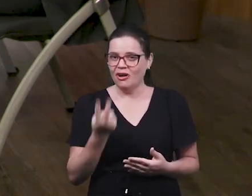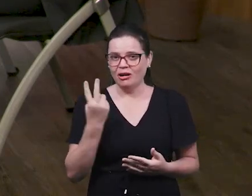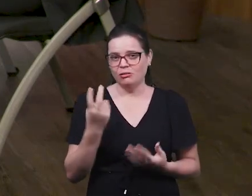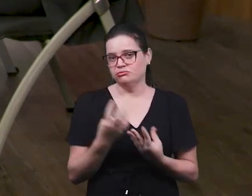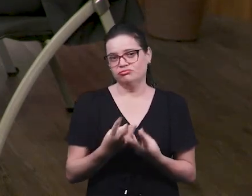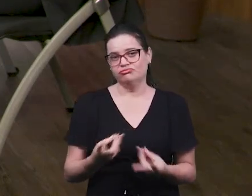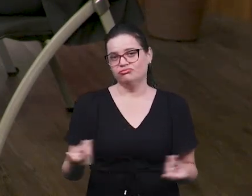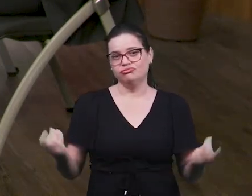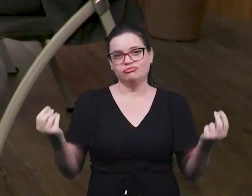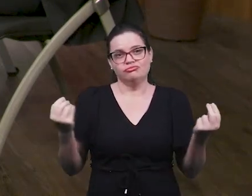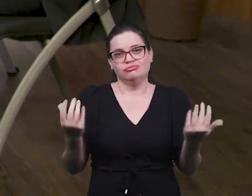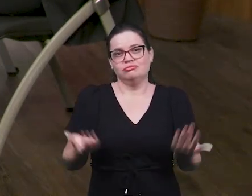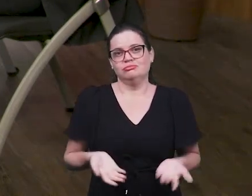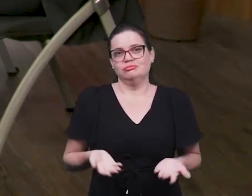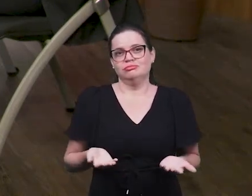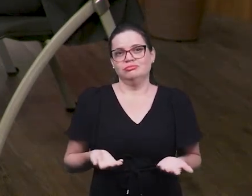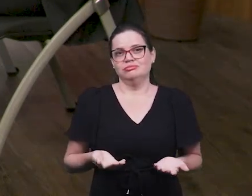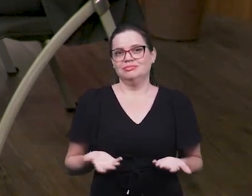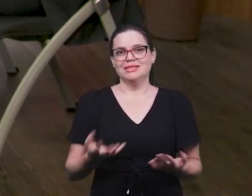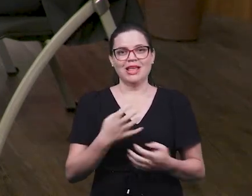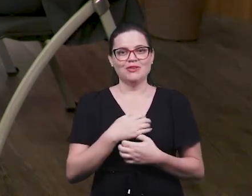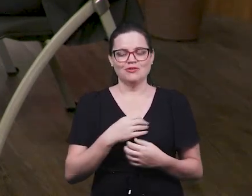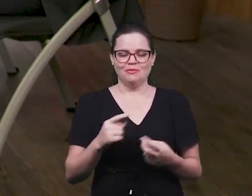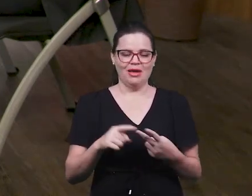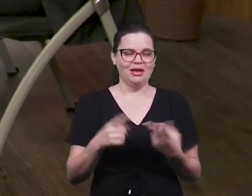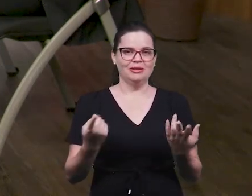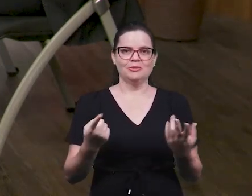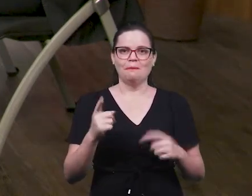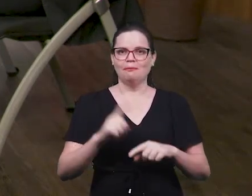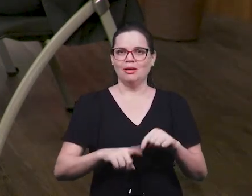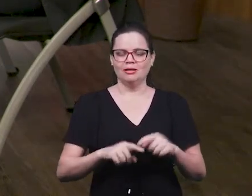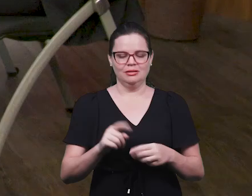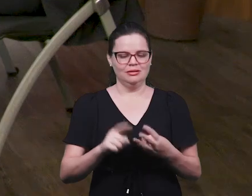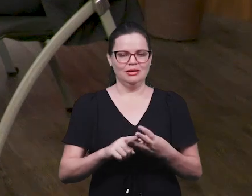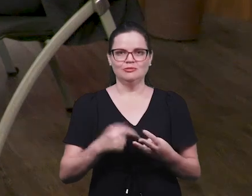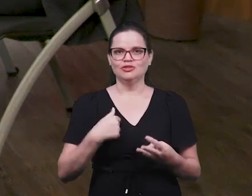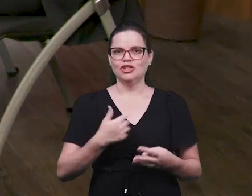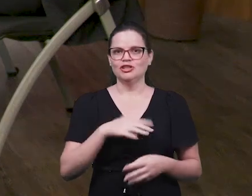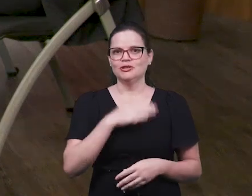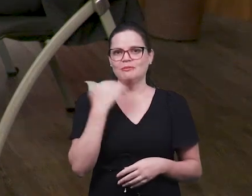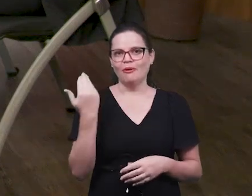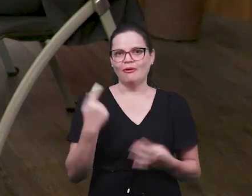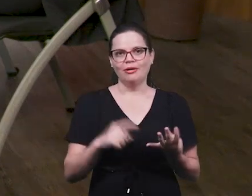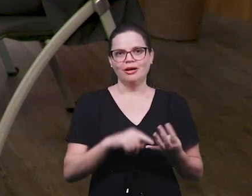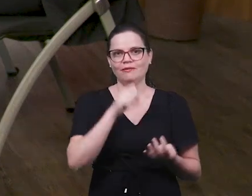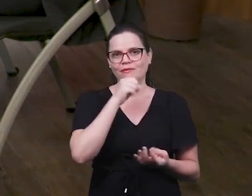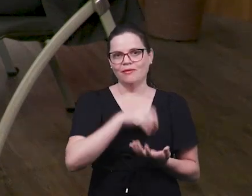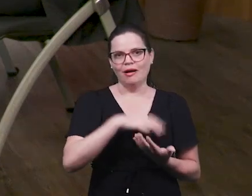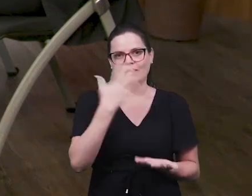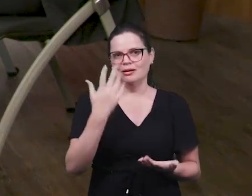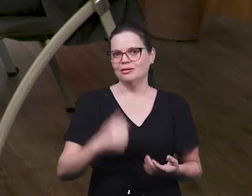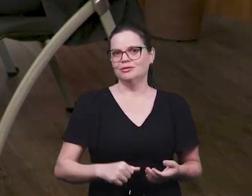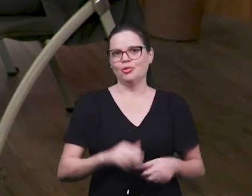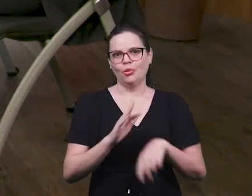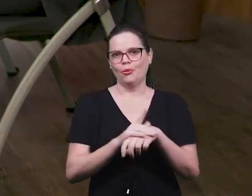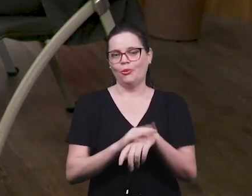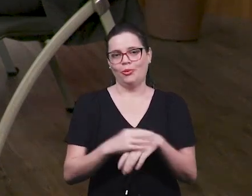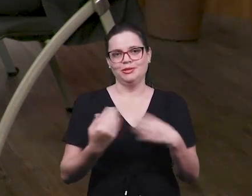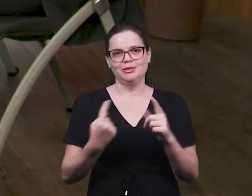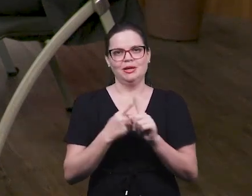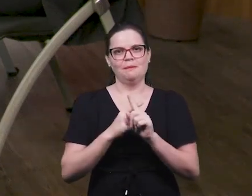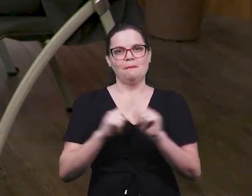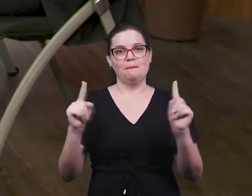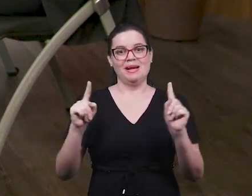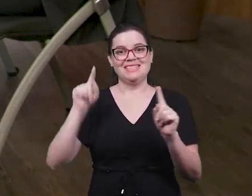os sentimentos, os bens, nós morremos, envelhecemos, adoecemos, tudo isso. Agora, o amor